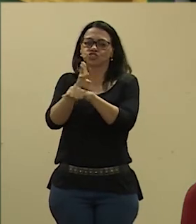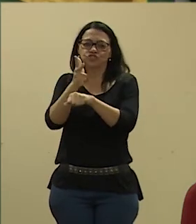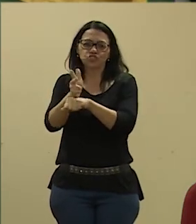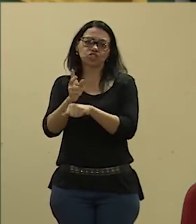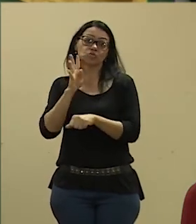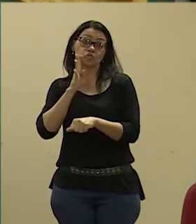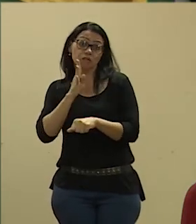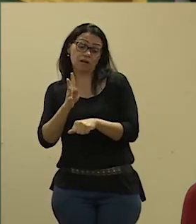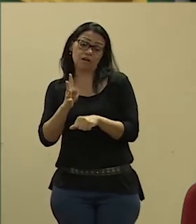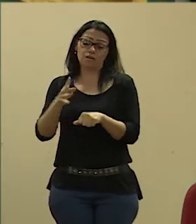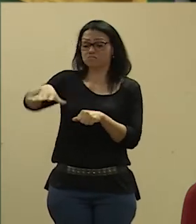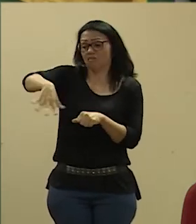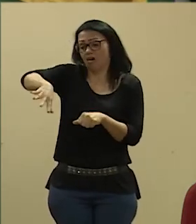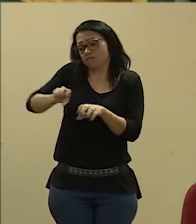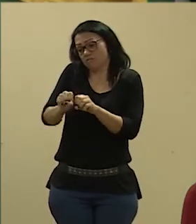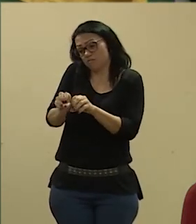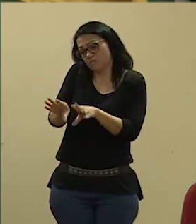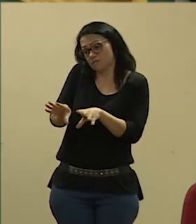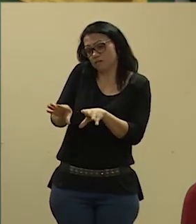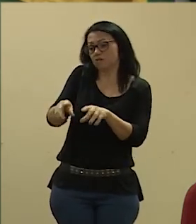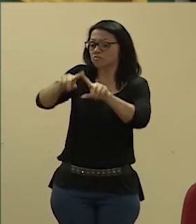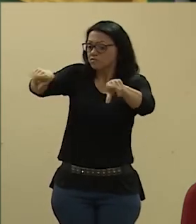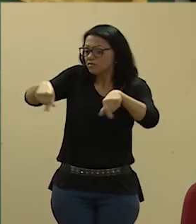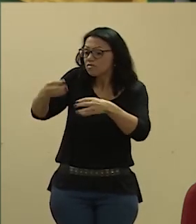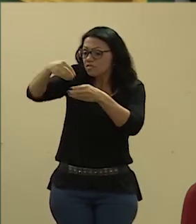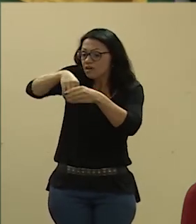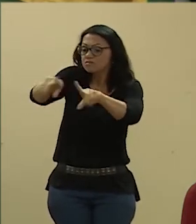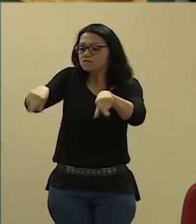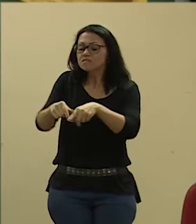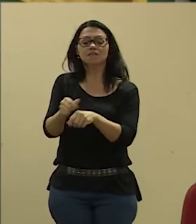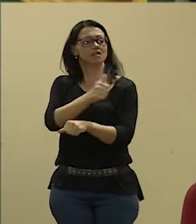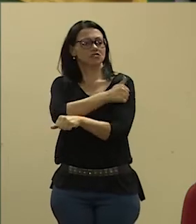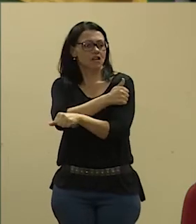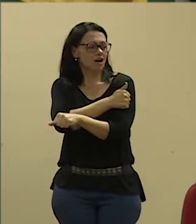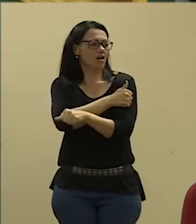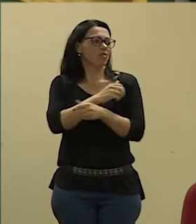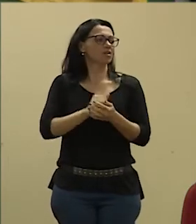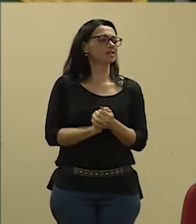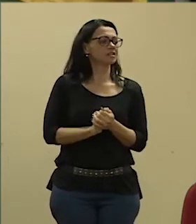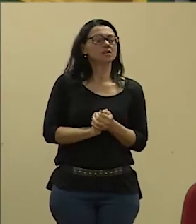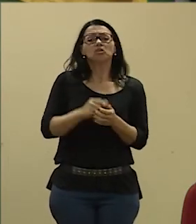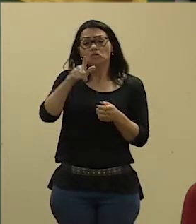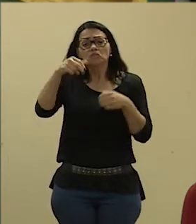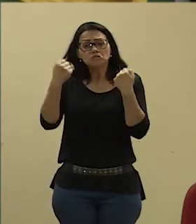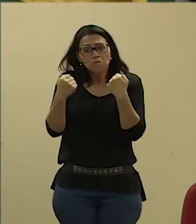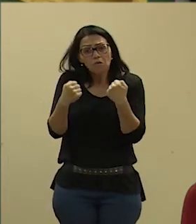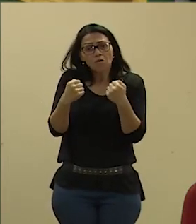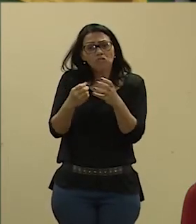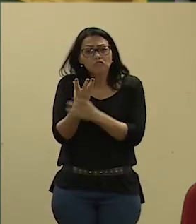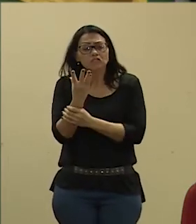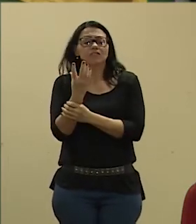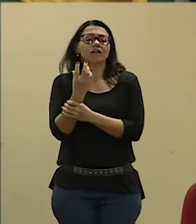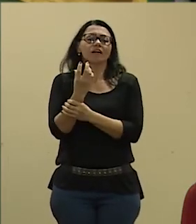relacionados à educação que você quer passar para estudantes em sala de aula relacionados aos temas que você seleciona por exemplo você pode criando esse recurso youtube